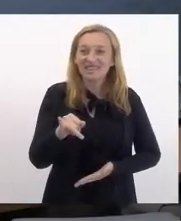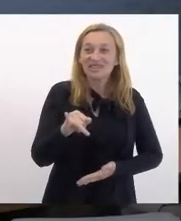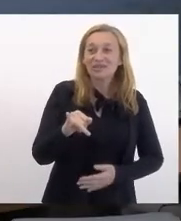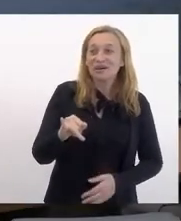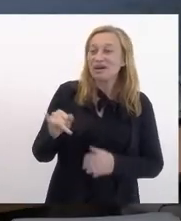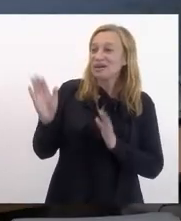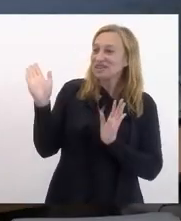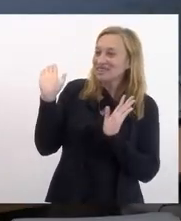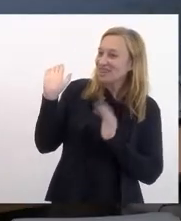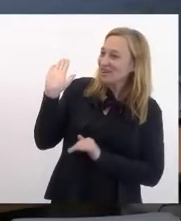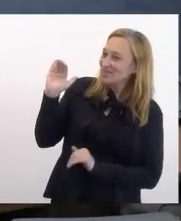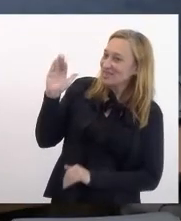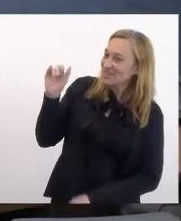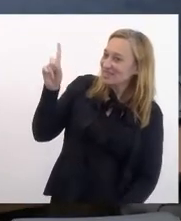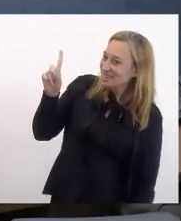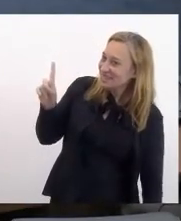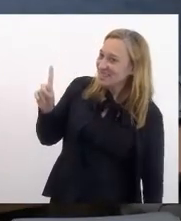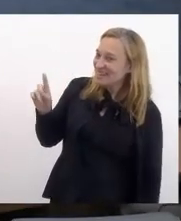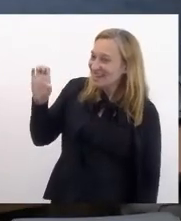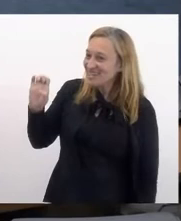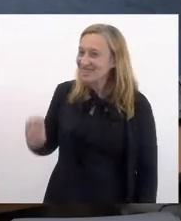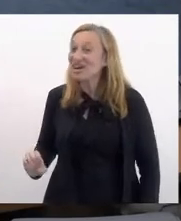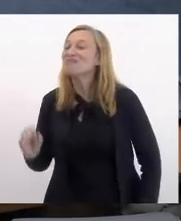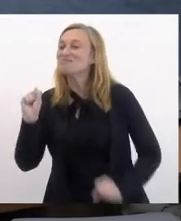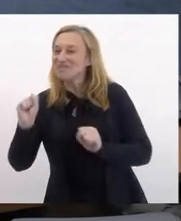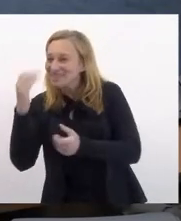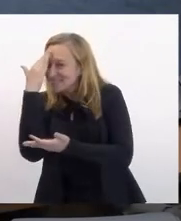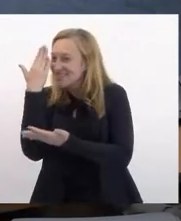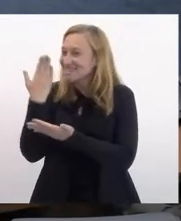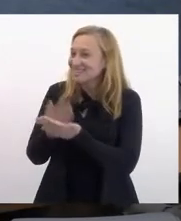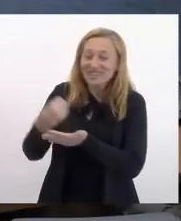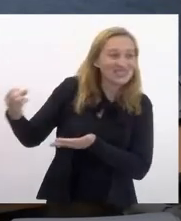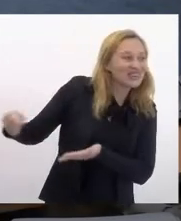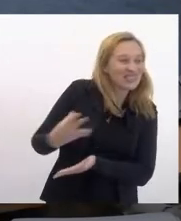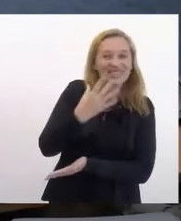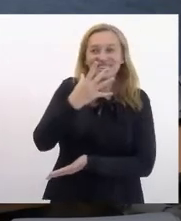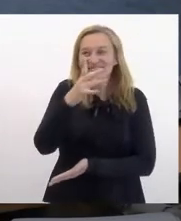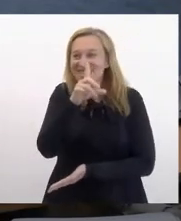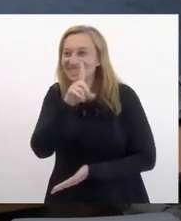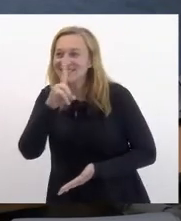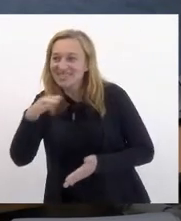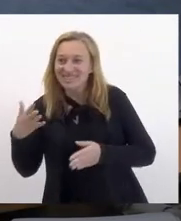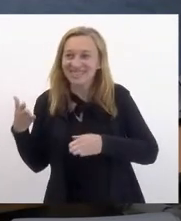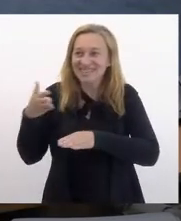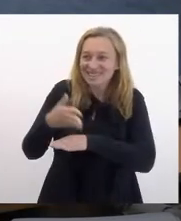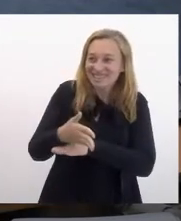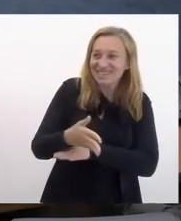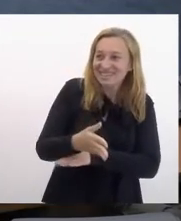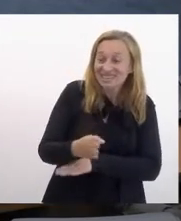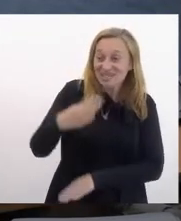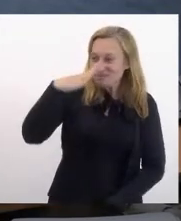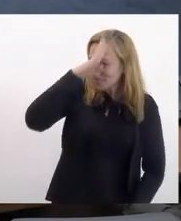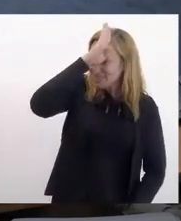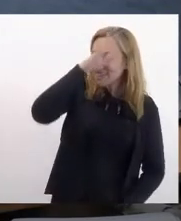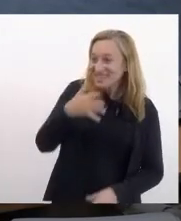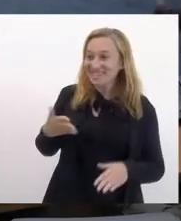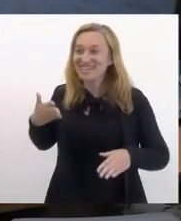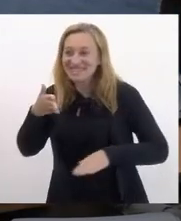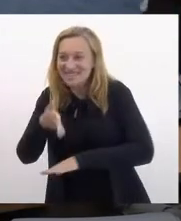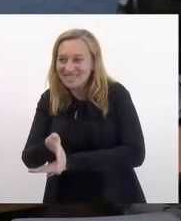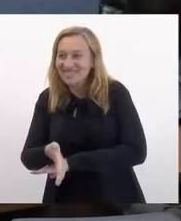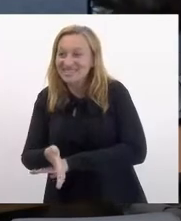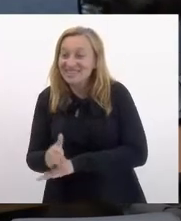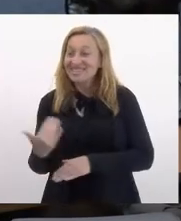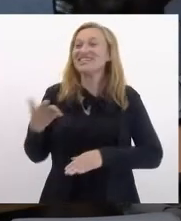esquerda embora. Pode acreditar que o novo dia vai raiar. Vamos fazer um Bolsonaro vai chegar. E